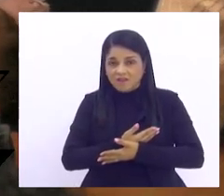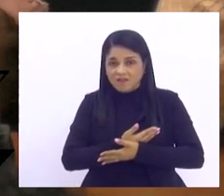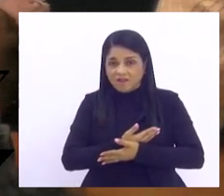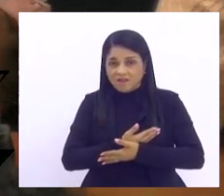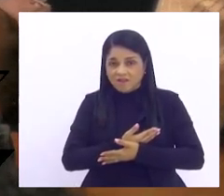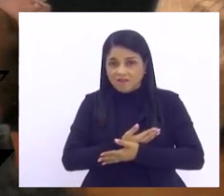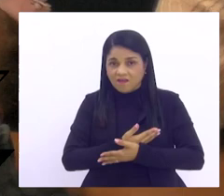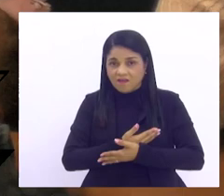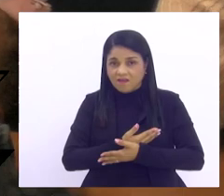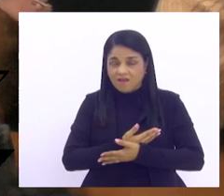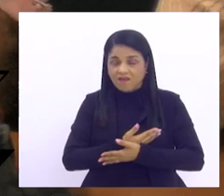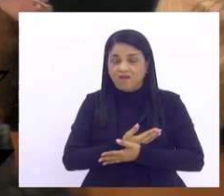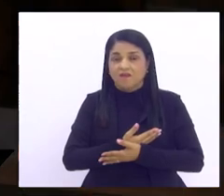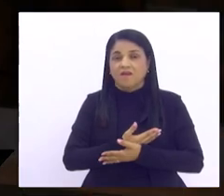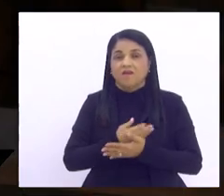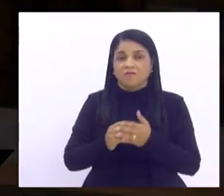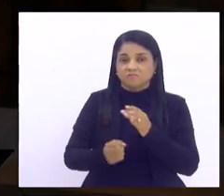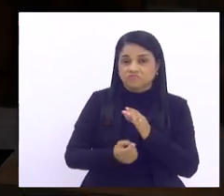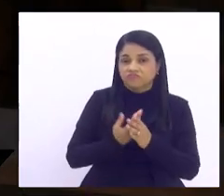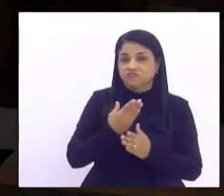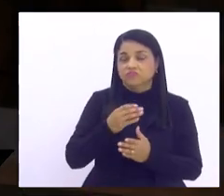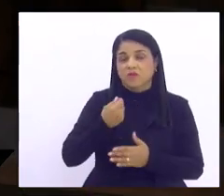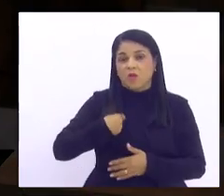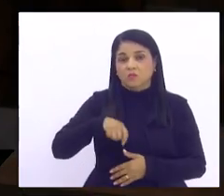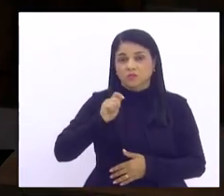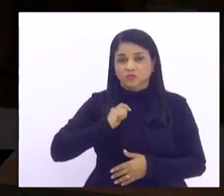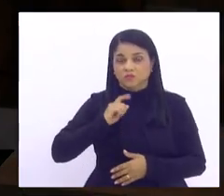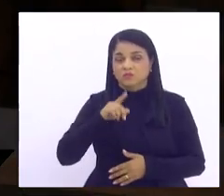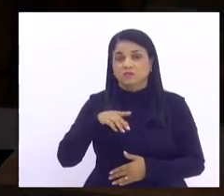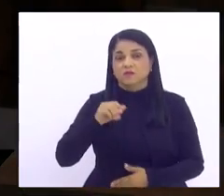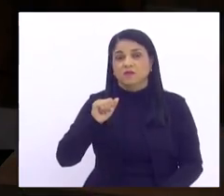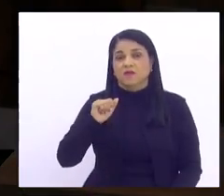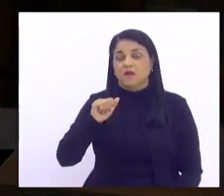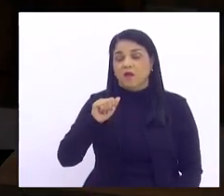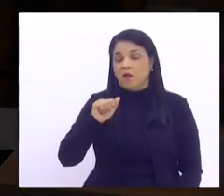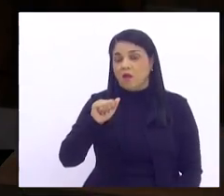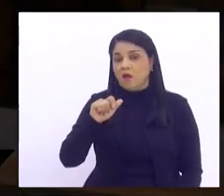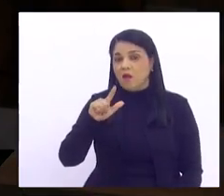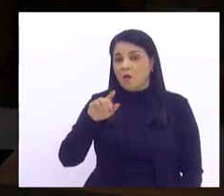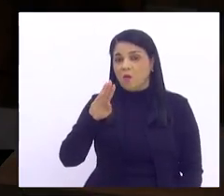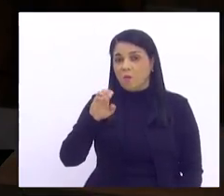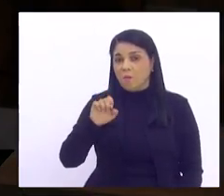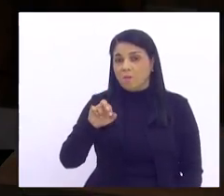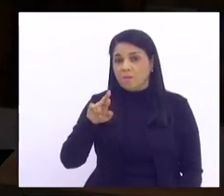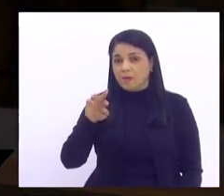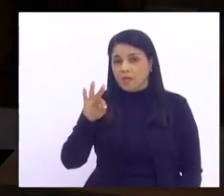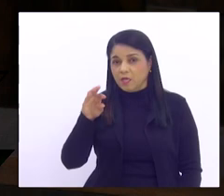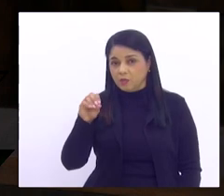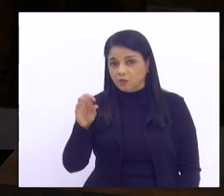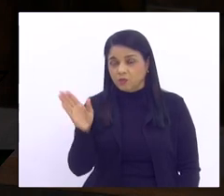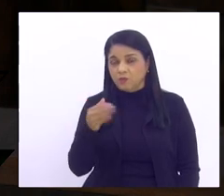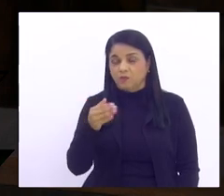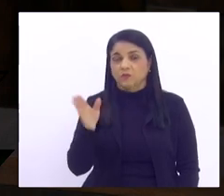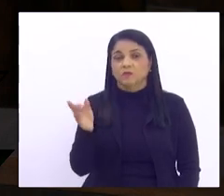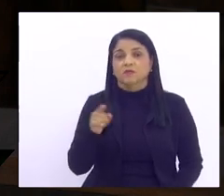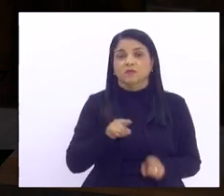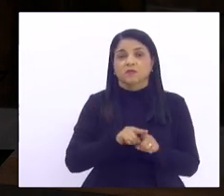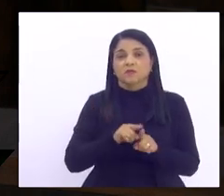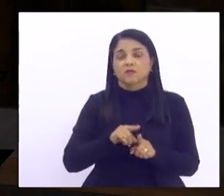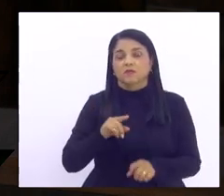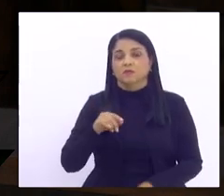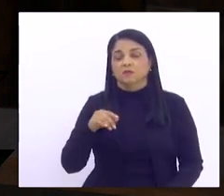Os autores são Alberto Giubilini e Francesca Minerva. Foi publicado no Journal of Medical Ethics,